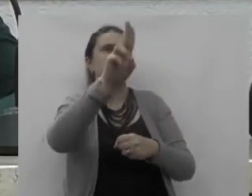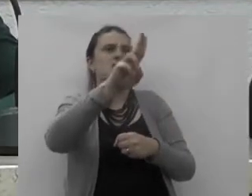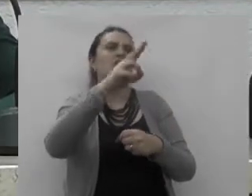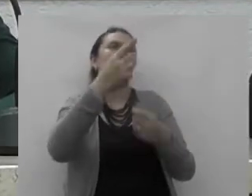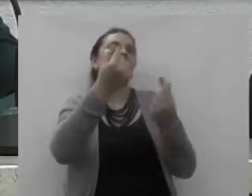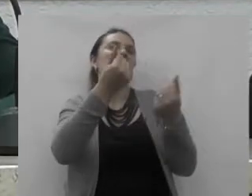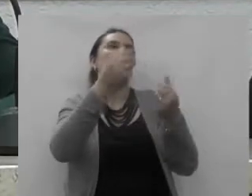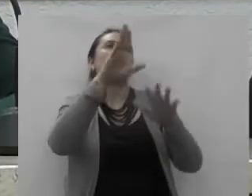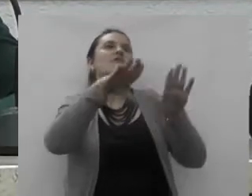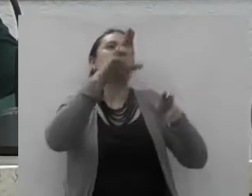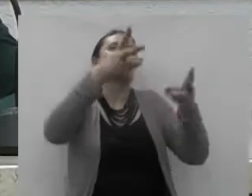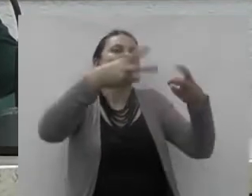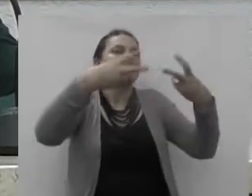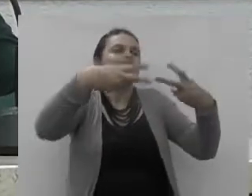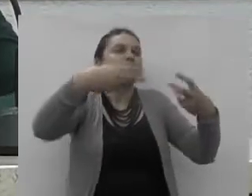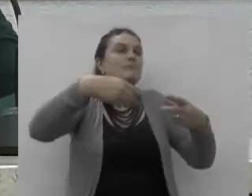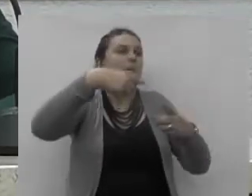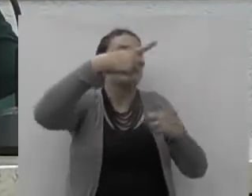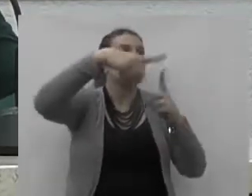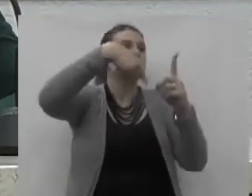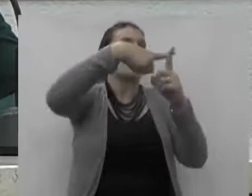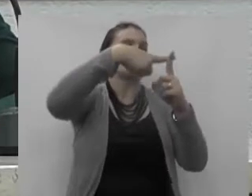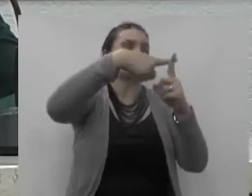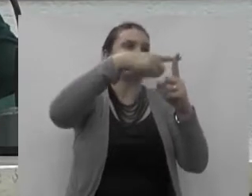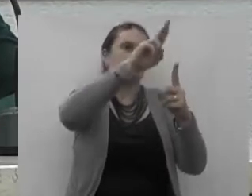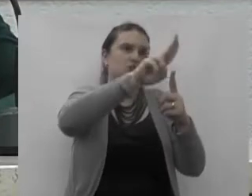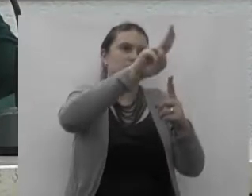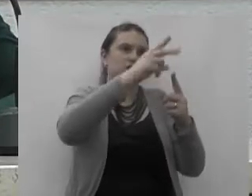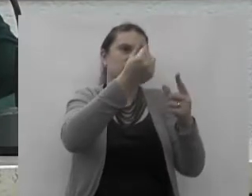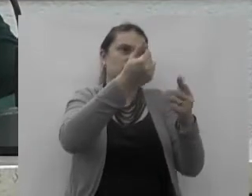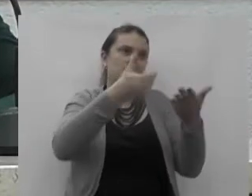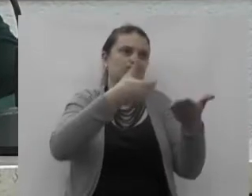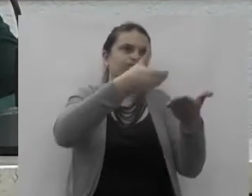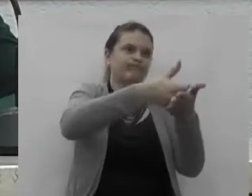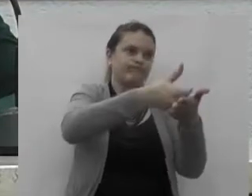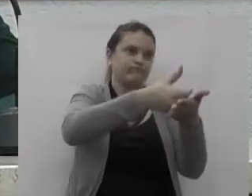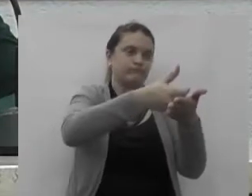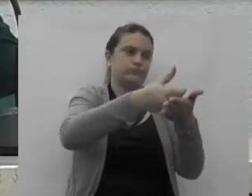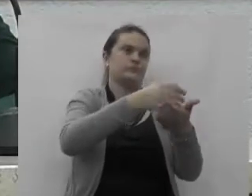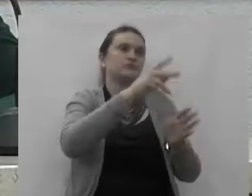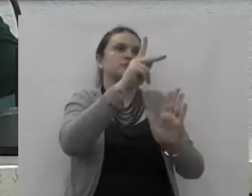de excesso de arrecadação. Projeto de Lei Ordinária número